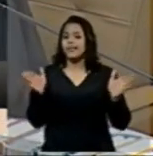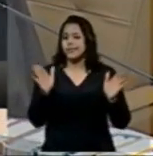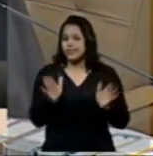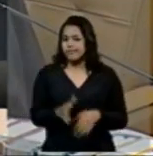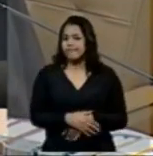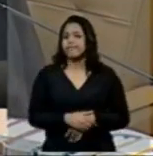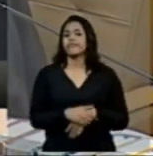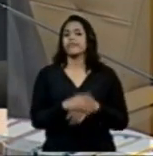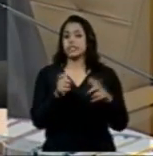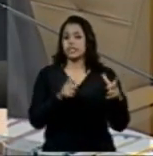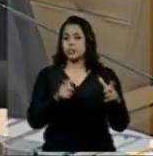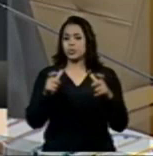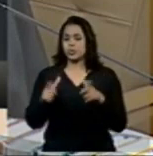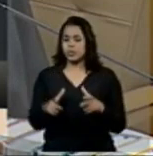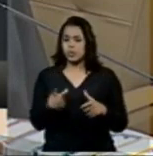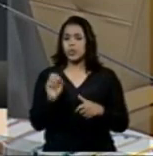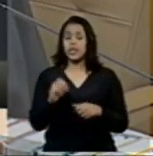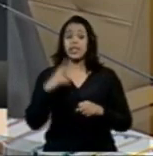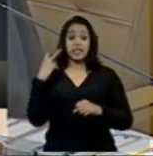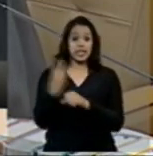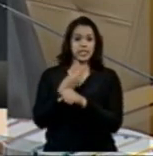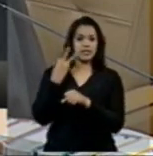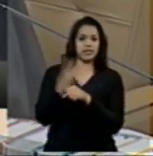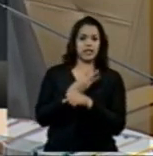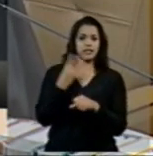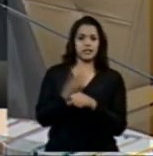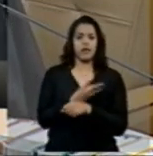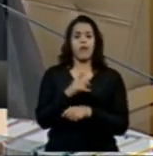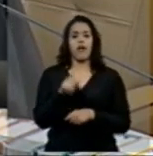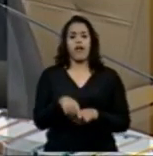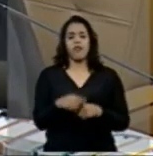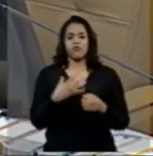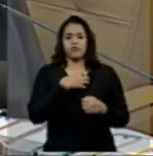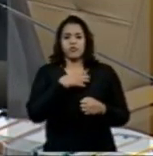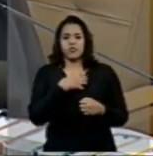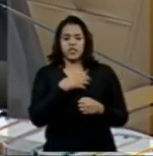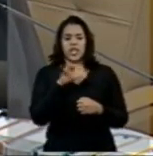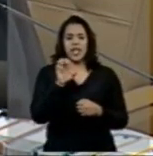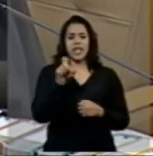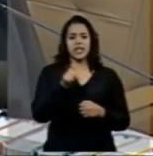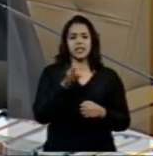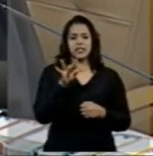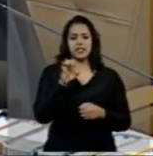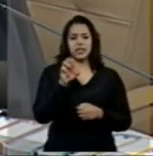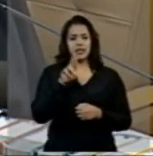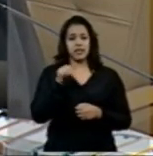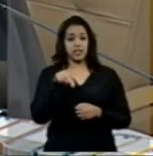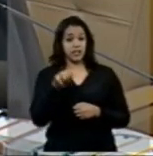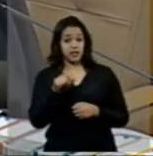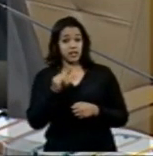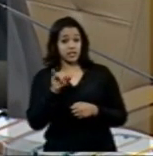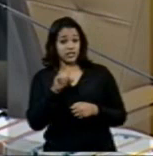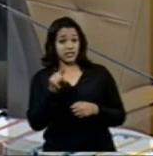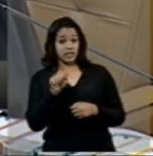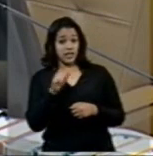que a terceirização figure como forma de externalização, não apenas de